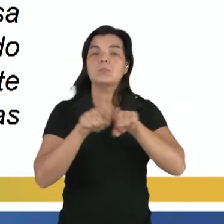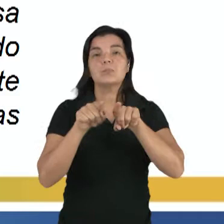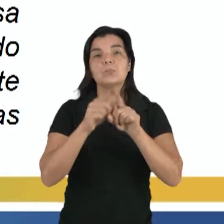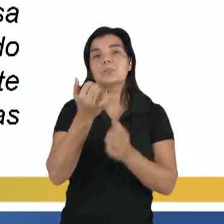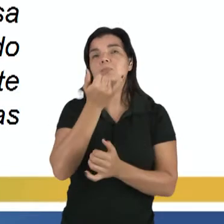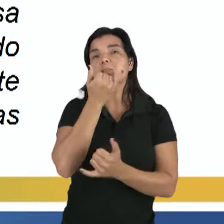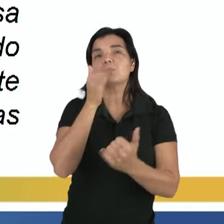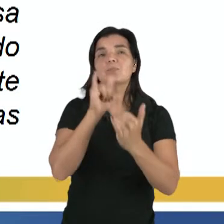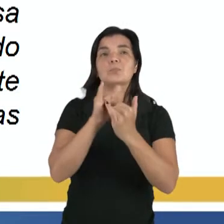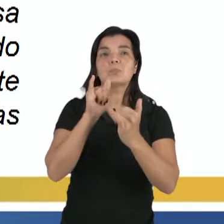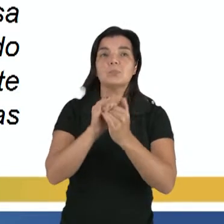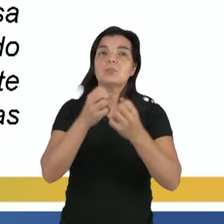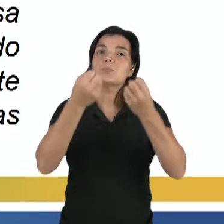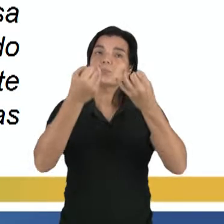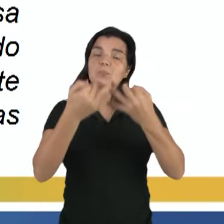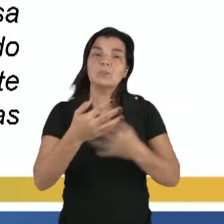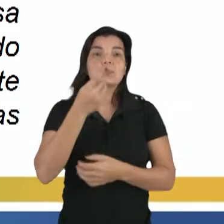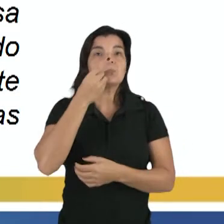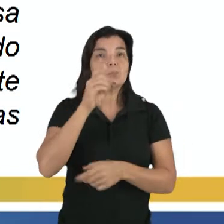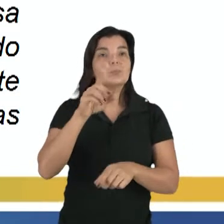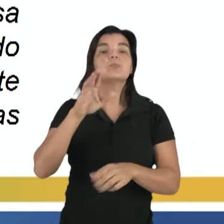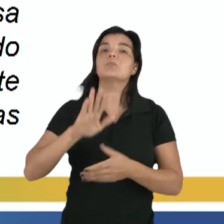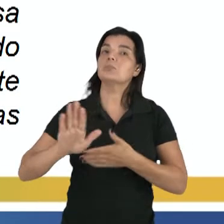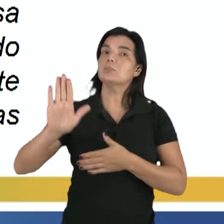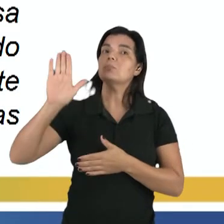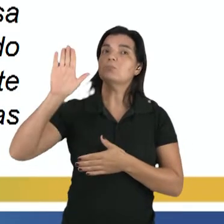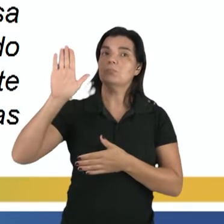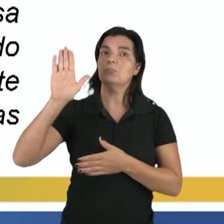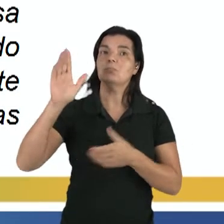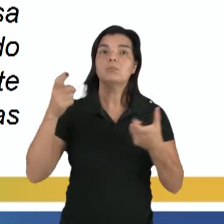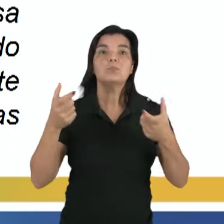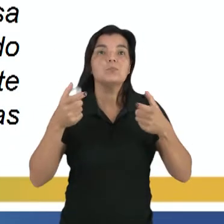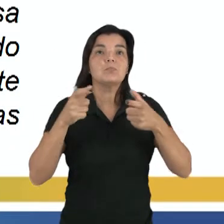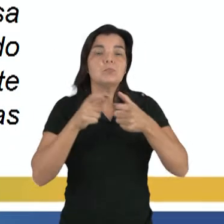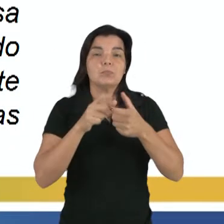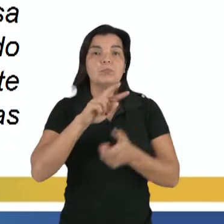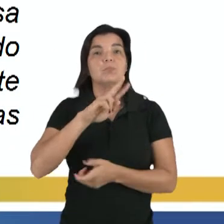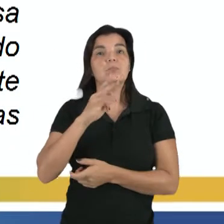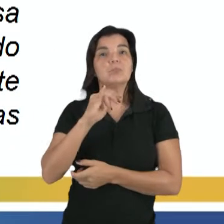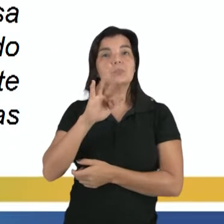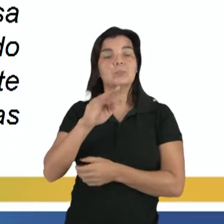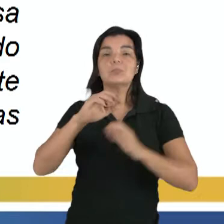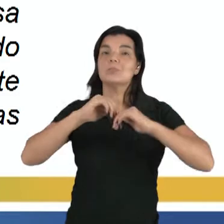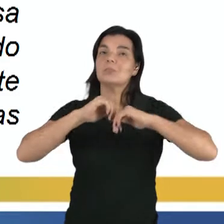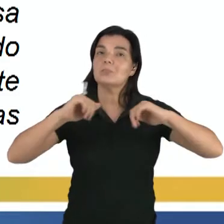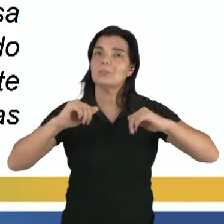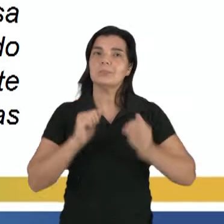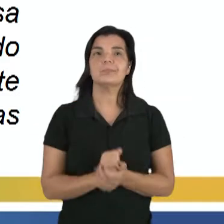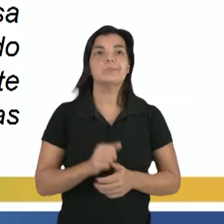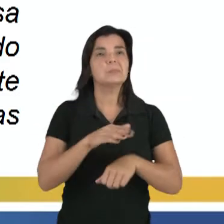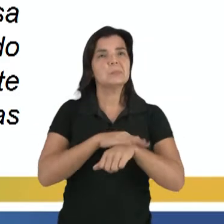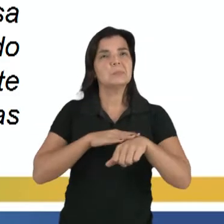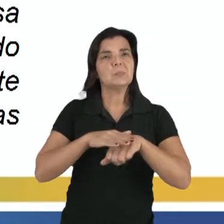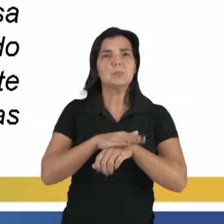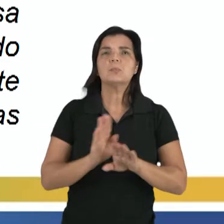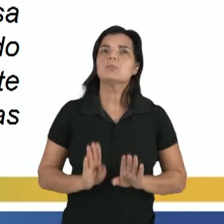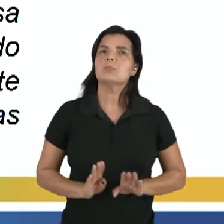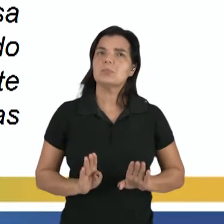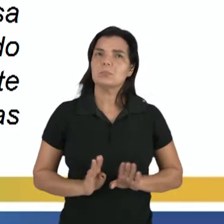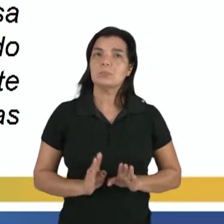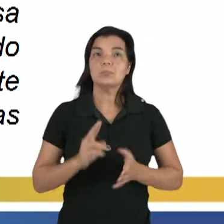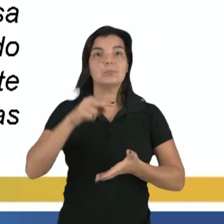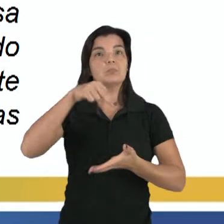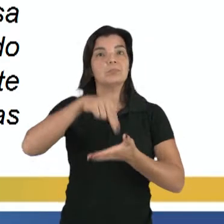querida, clamou por perdão, relatou o dia e prometeu reduzir os hiatos que os separava. A conversa